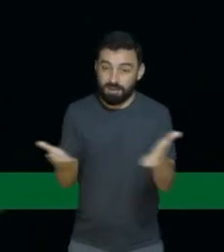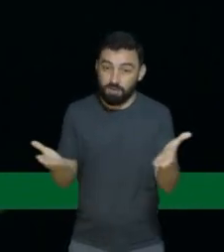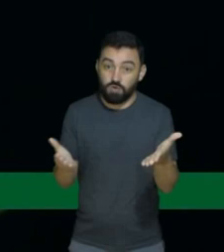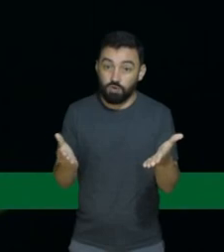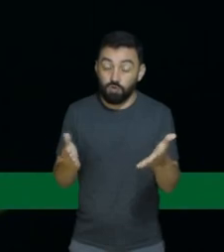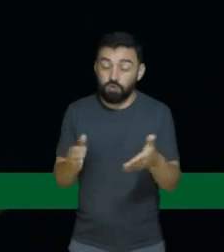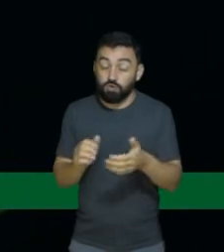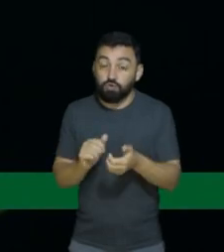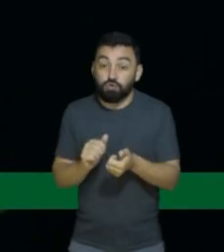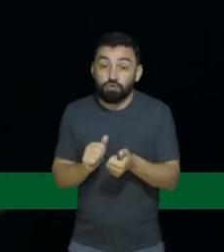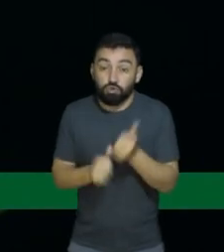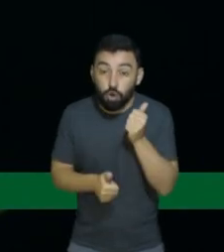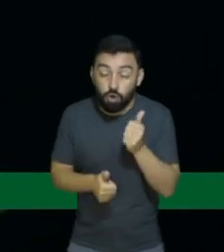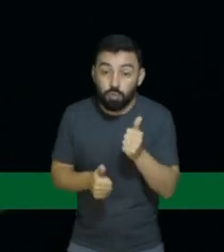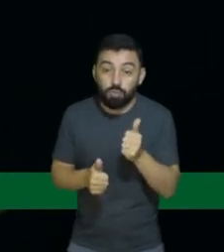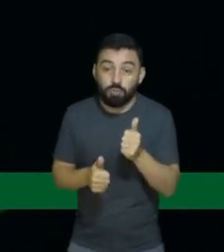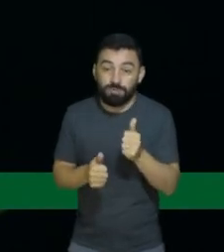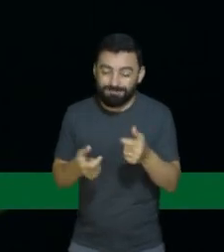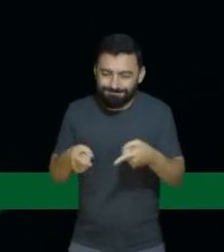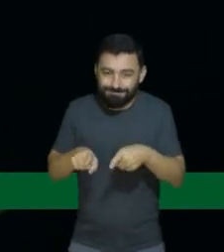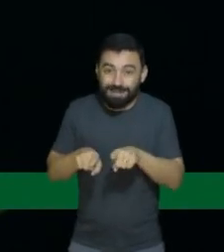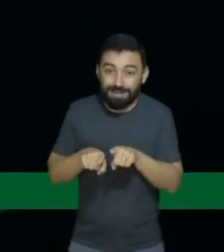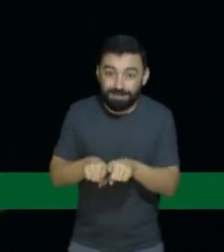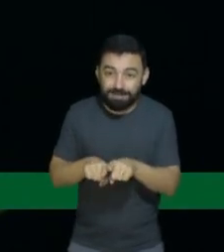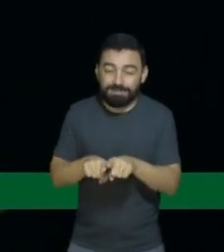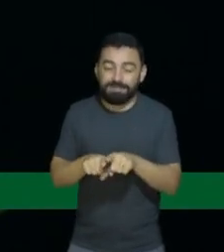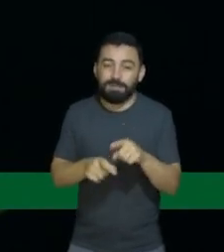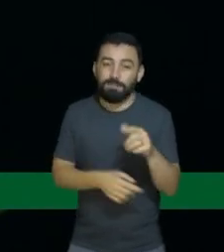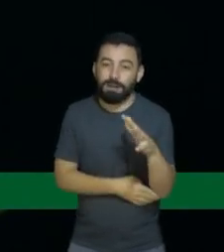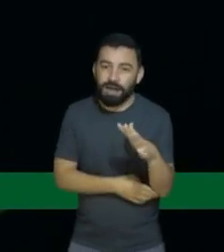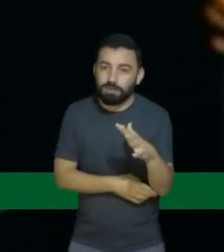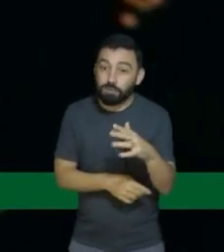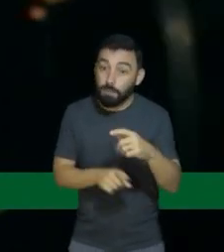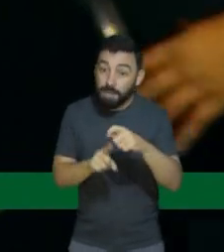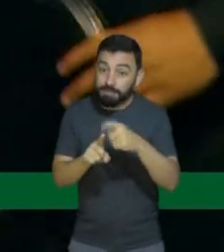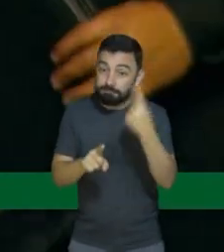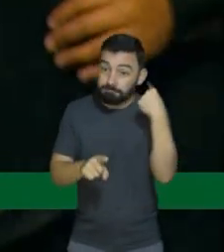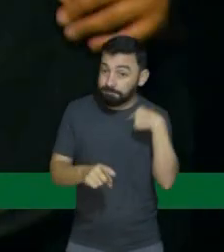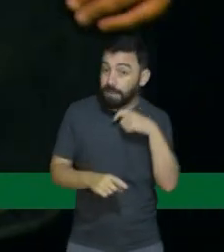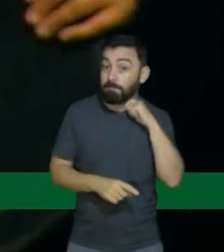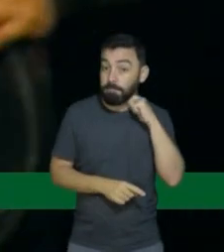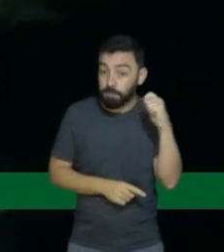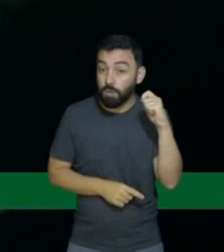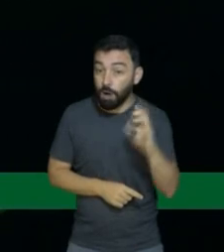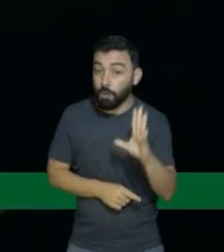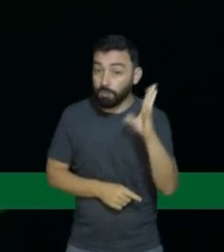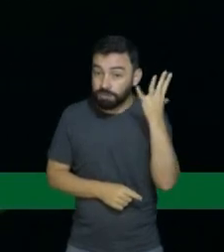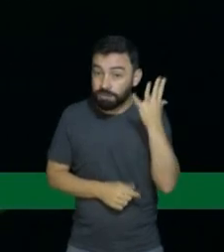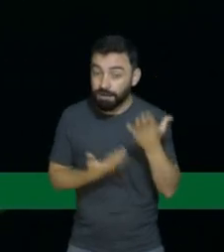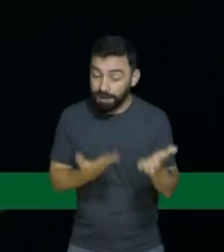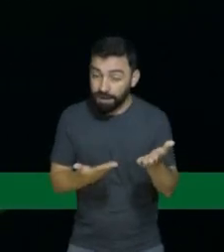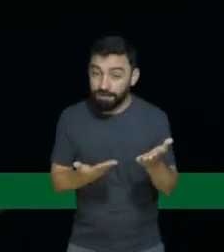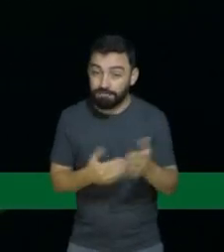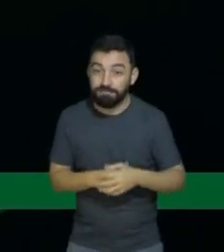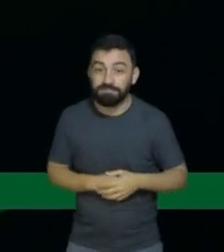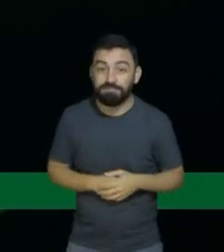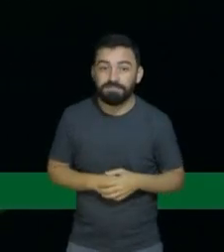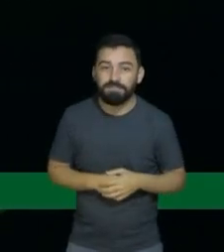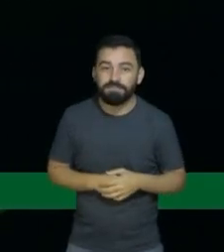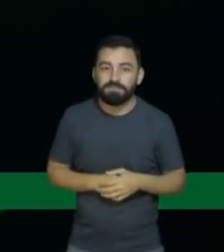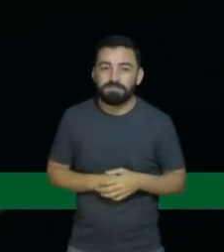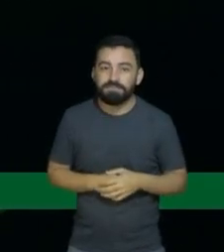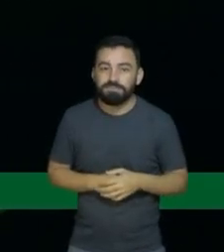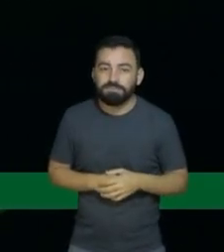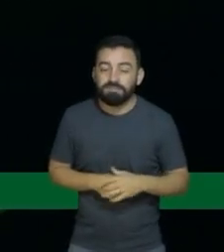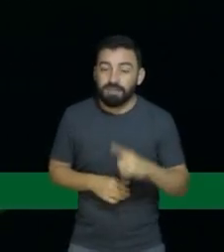integração do Parkinson que aconteceu no último mês de abril mês da tulipa vermelha